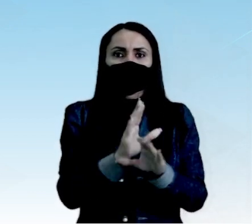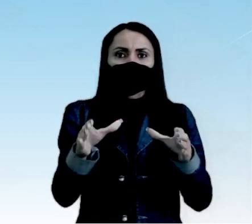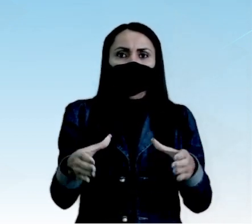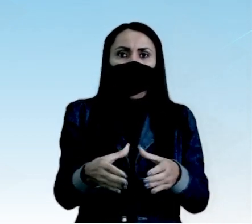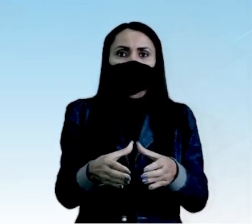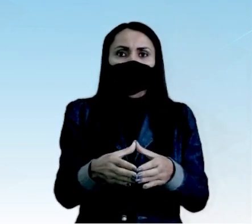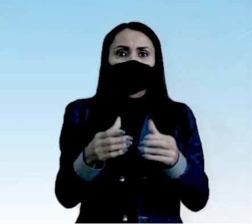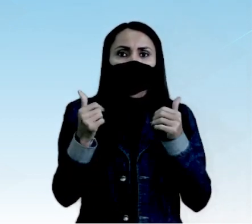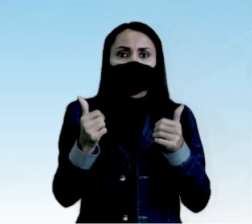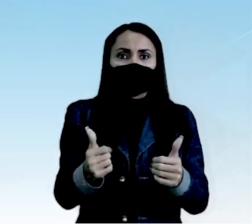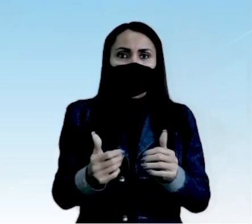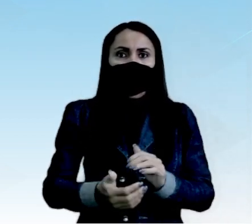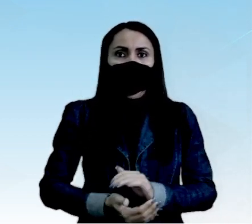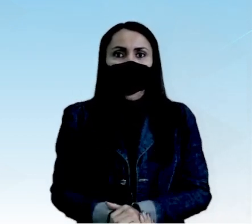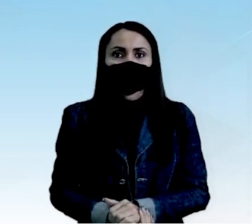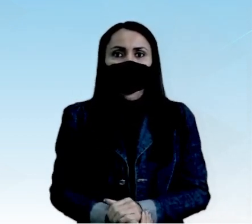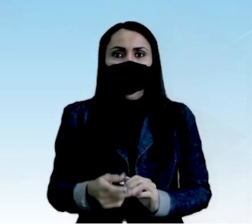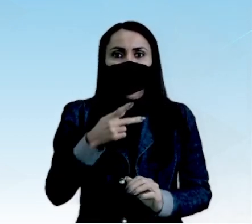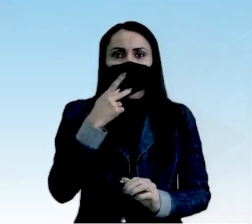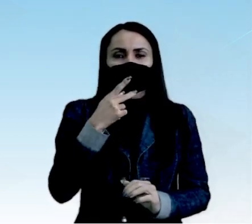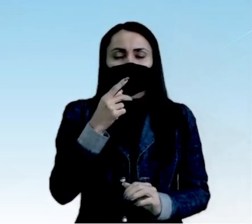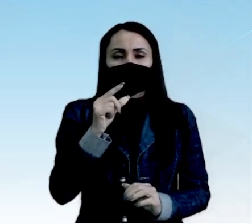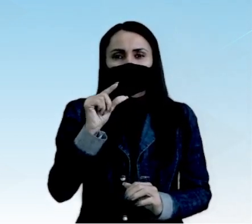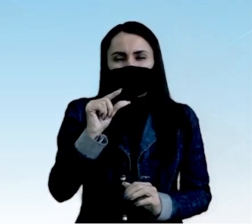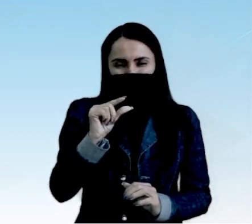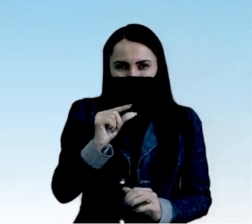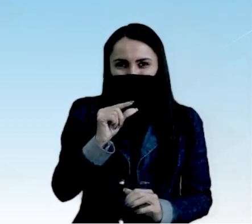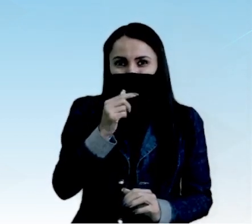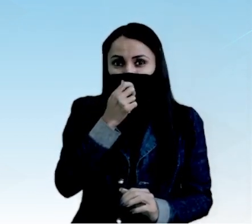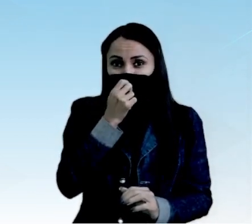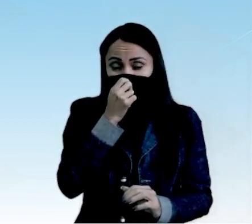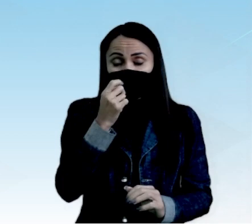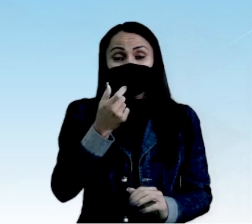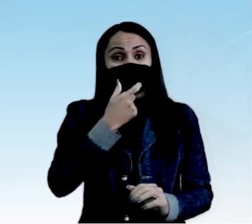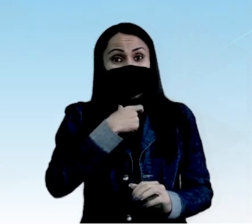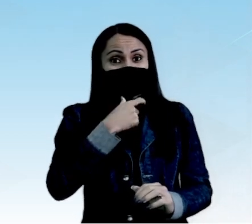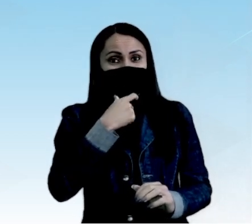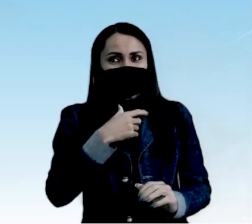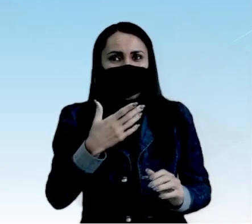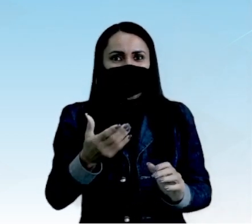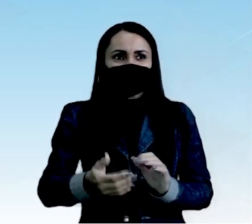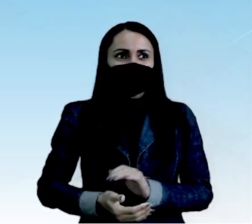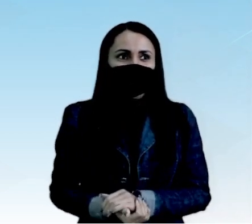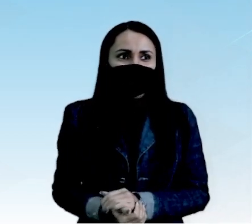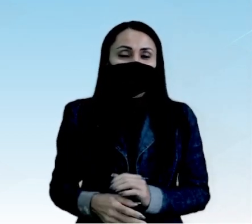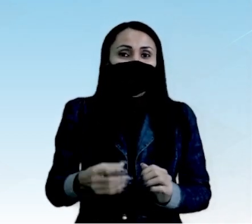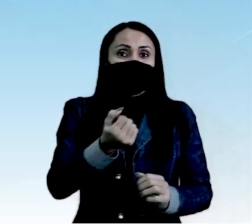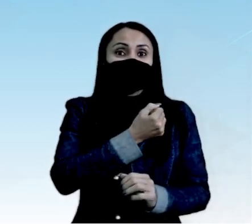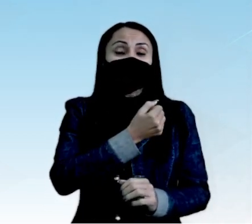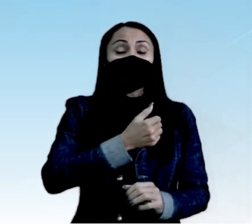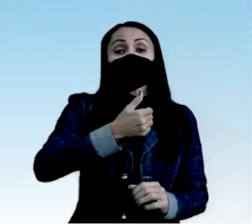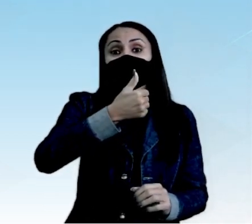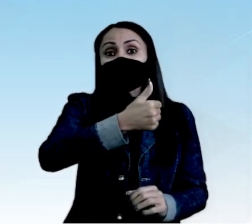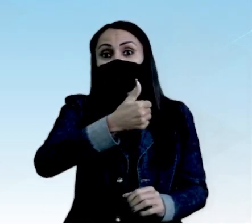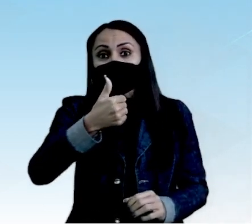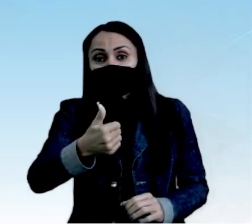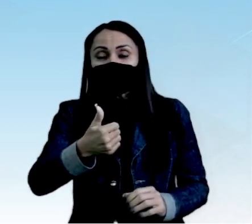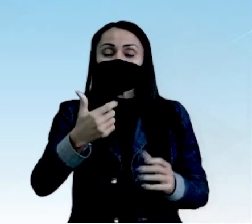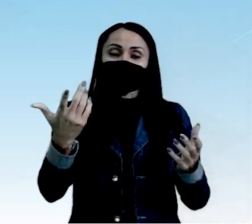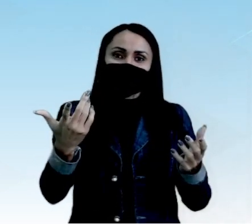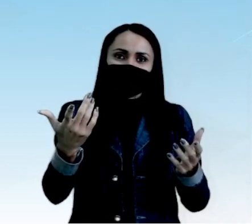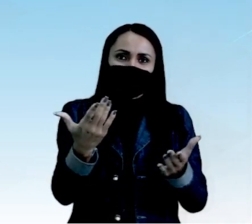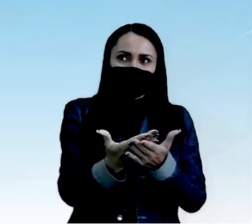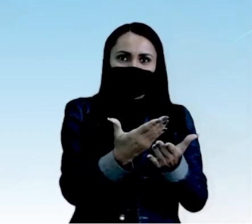para vocês, tá bom? Vou falar bem baixinho porque a garganta tá no limite. Aula de número 11, grandezas